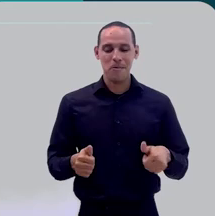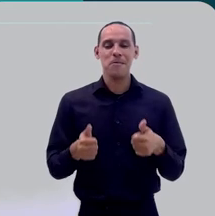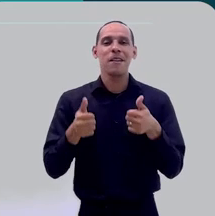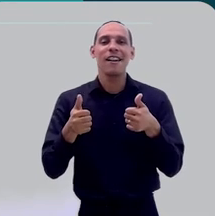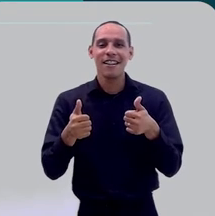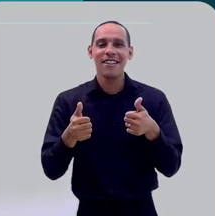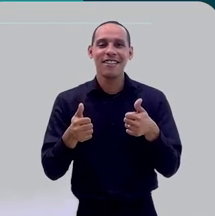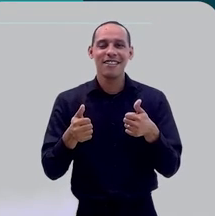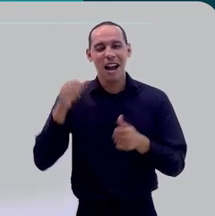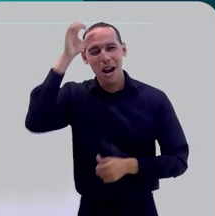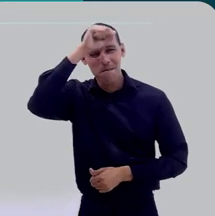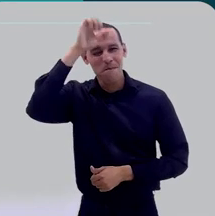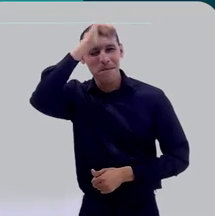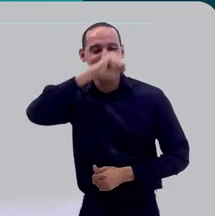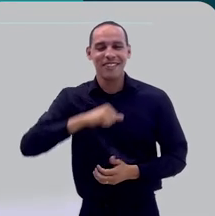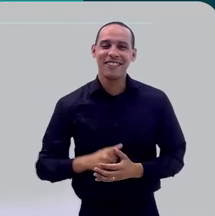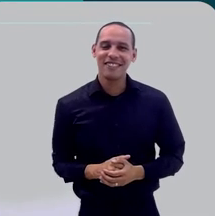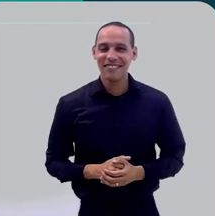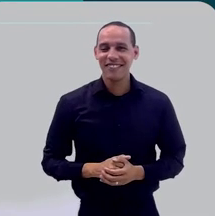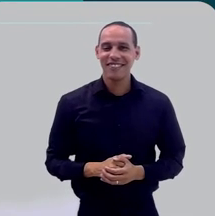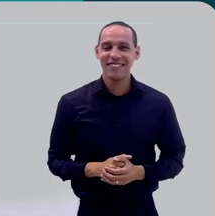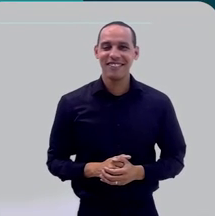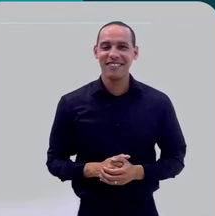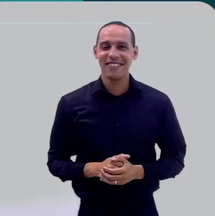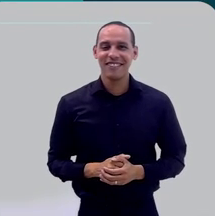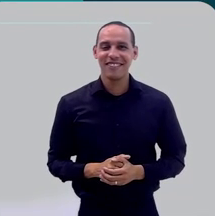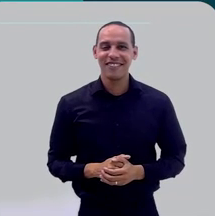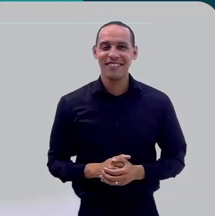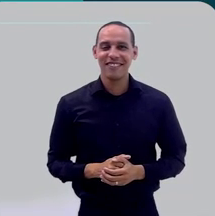possa beneficiar com esse conhecimento.